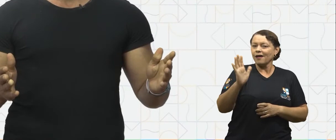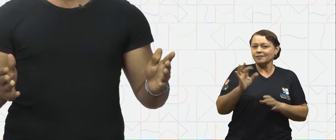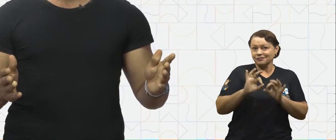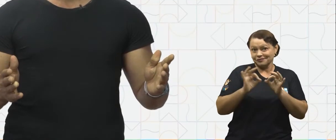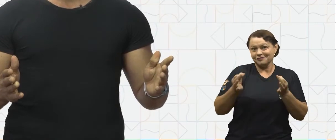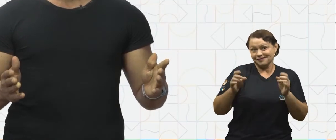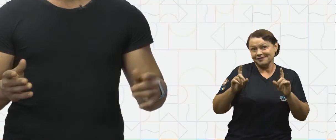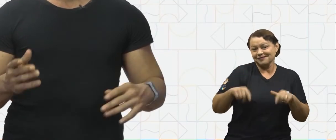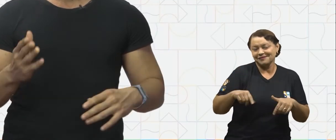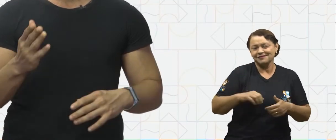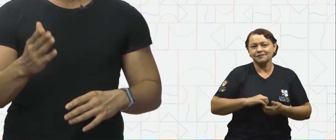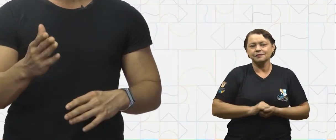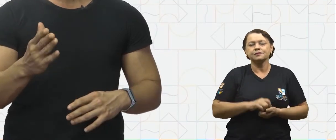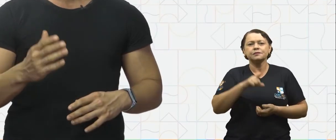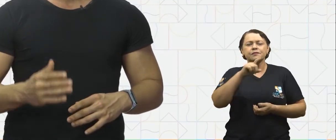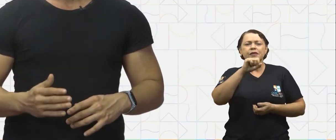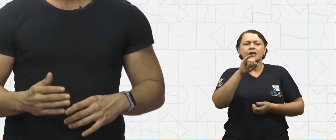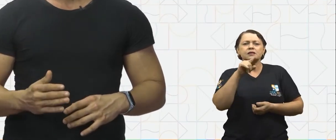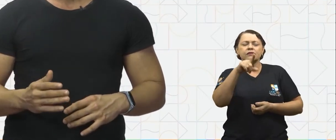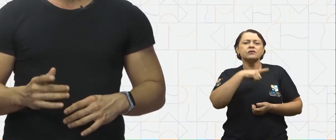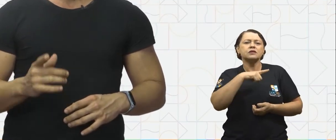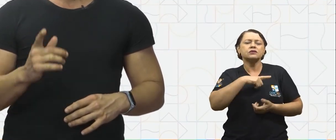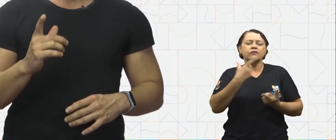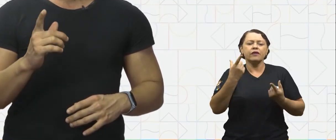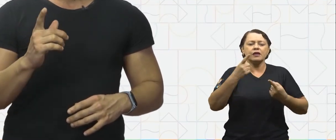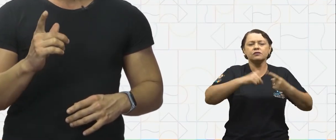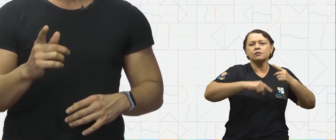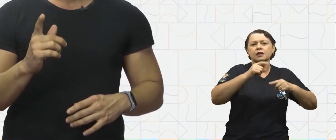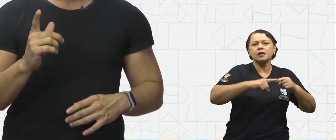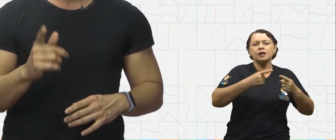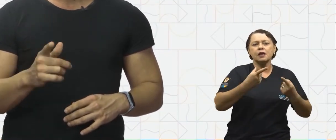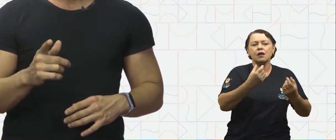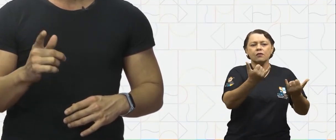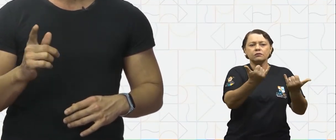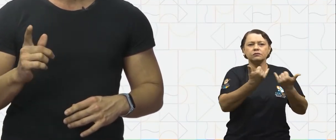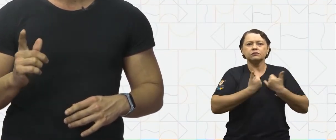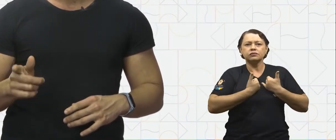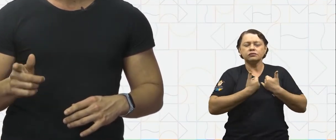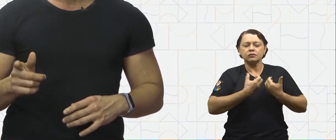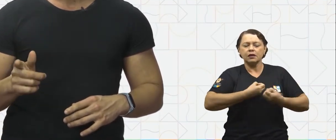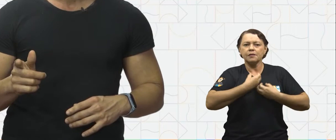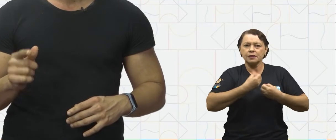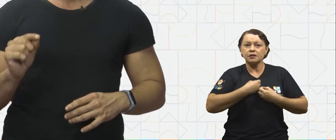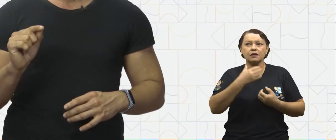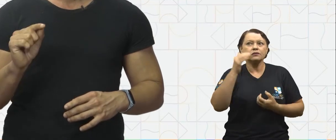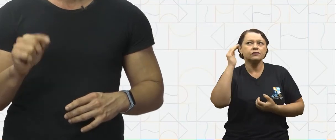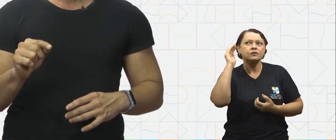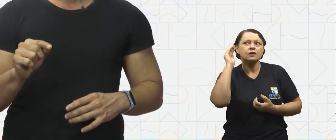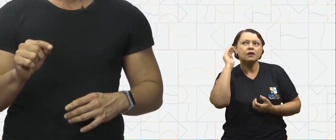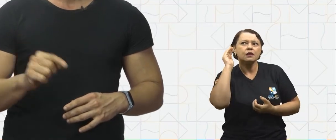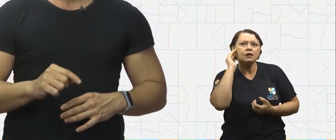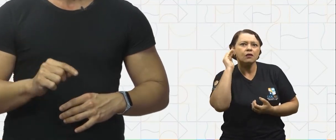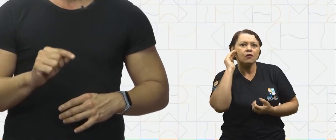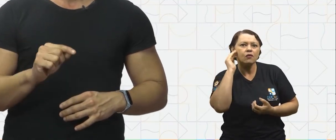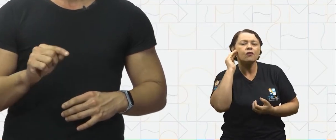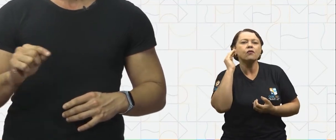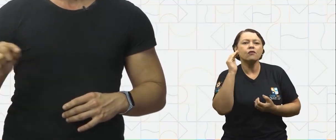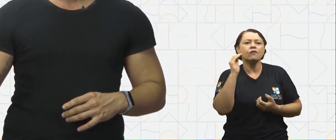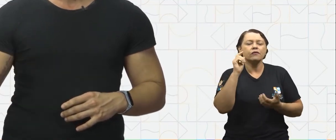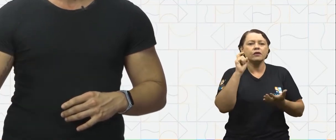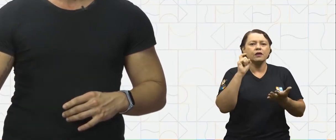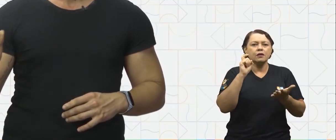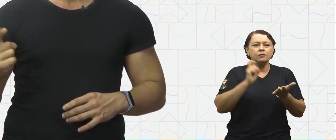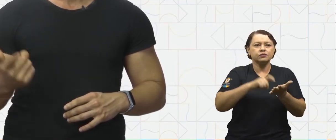você tivesse um aparelho e recebesse uma mensagem, você ouviria os sinais curtos, que são os pontos, e